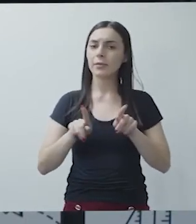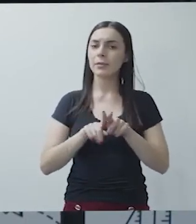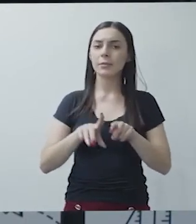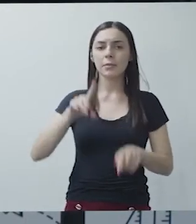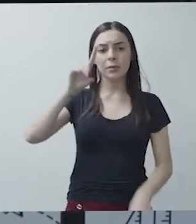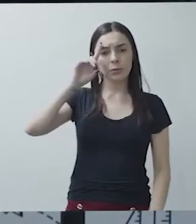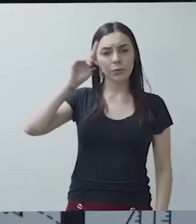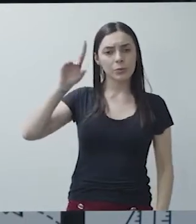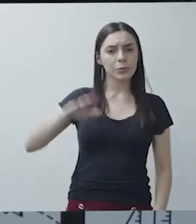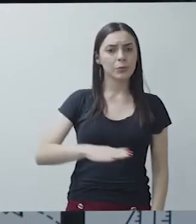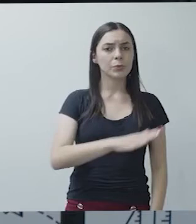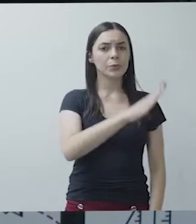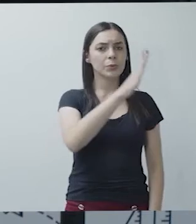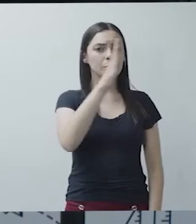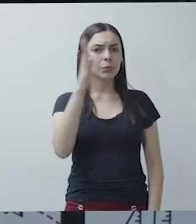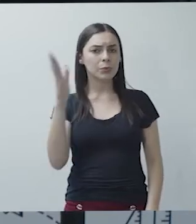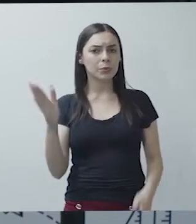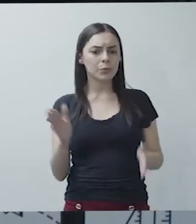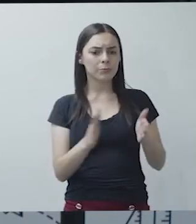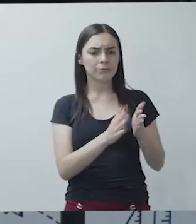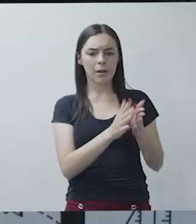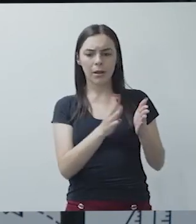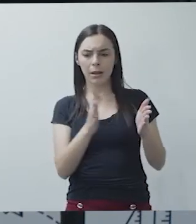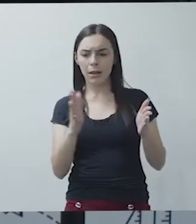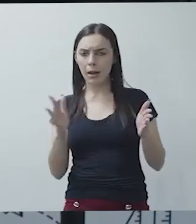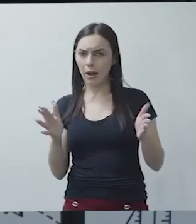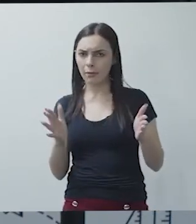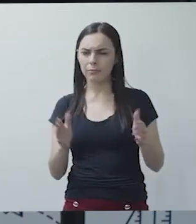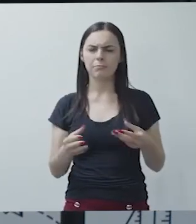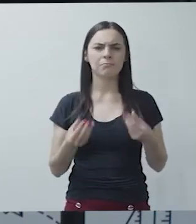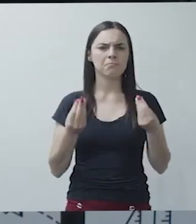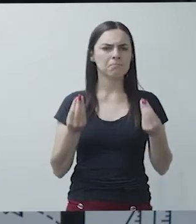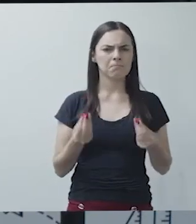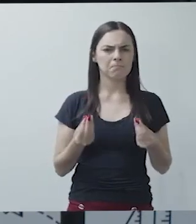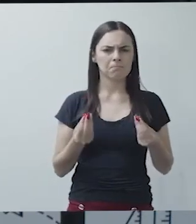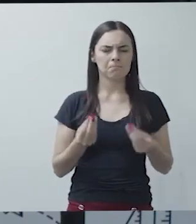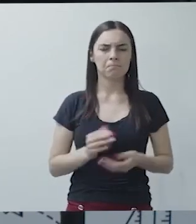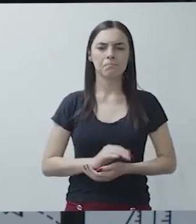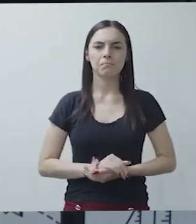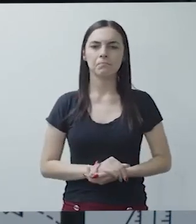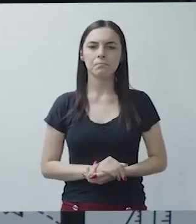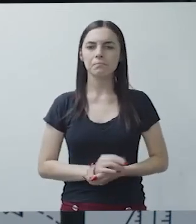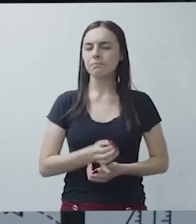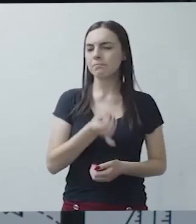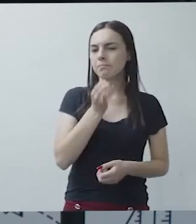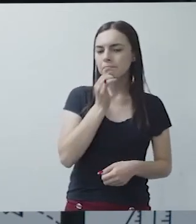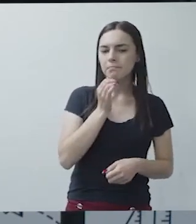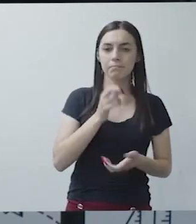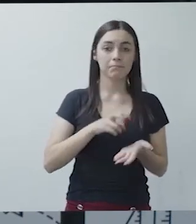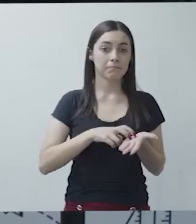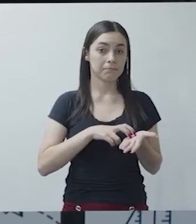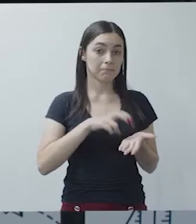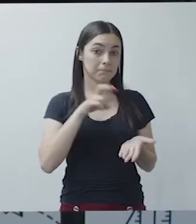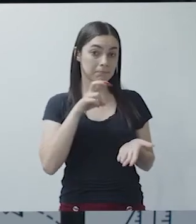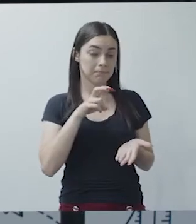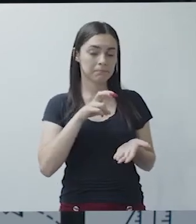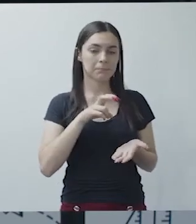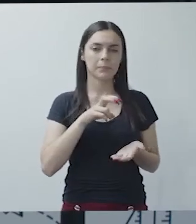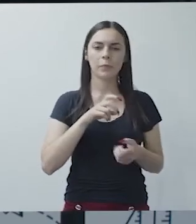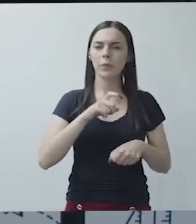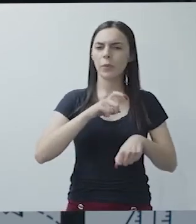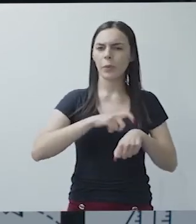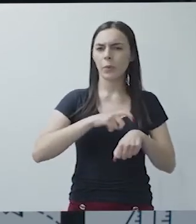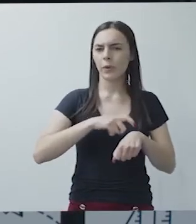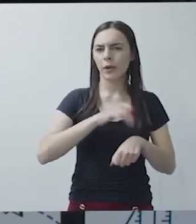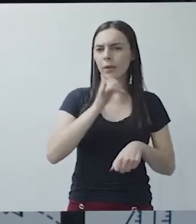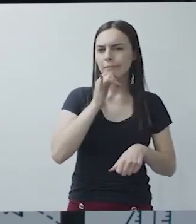período do dia, tá? O período do dia, o que seria? Seria amanhã, a parte da manhã, que é o